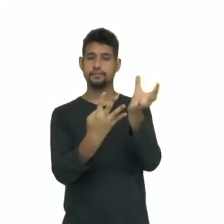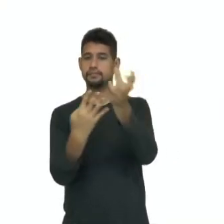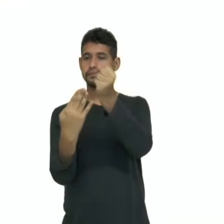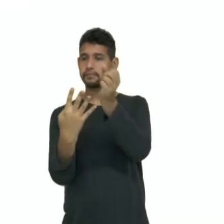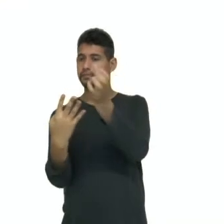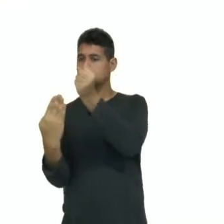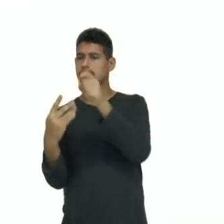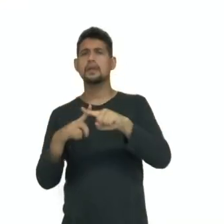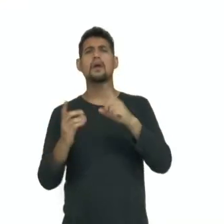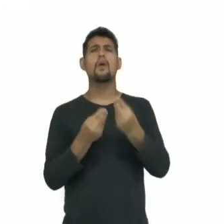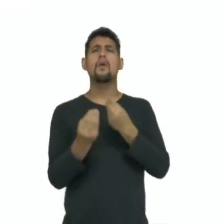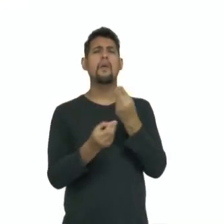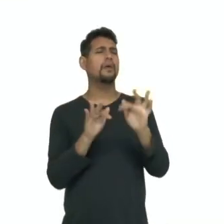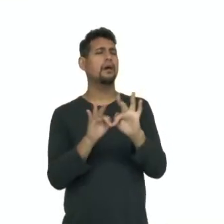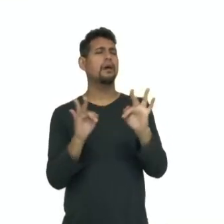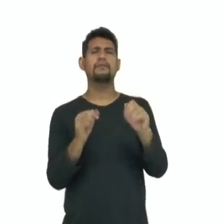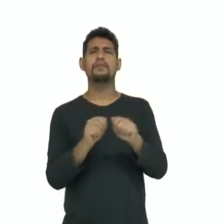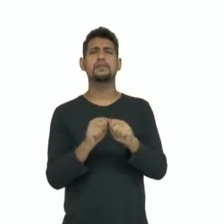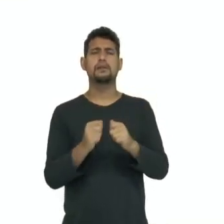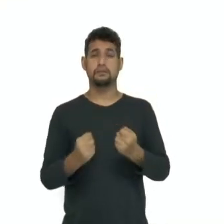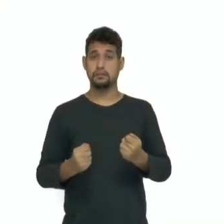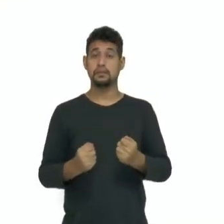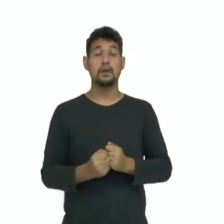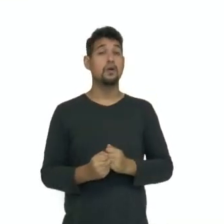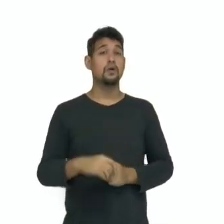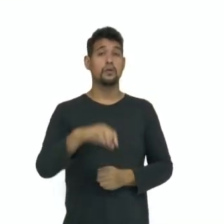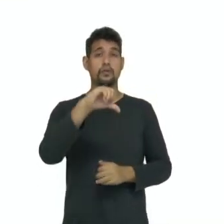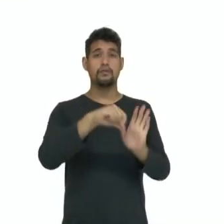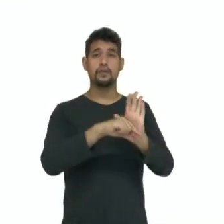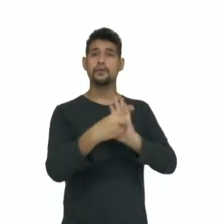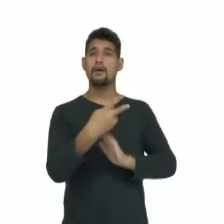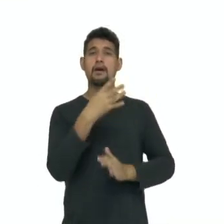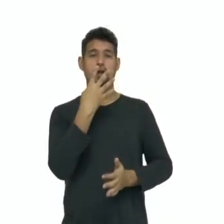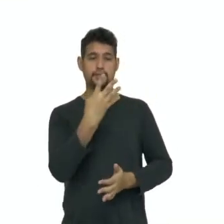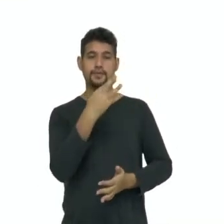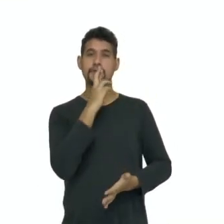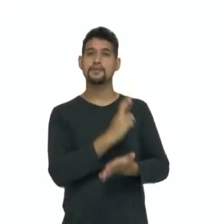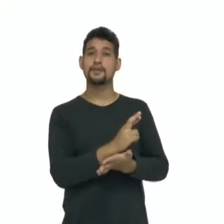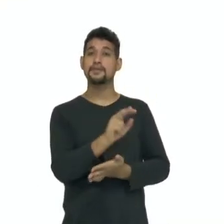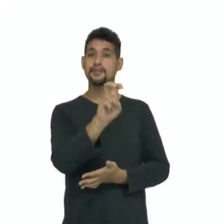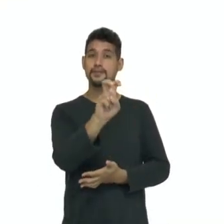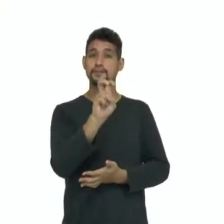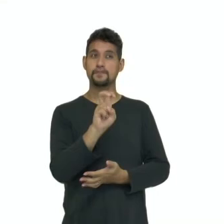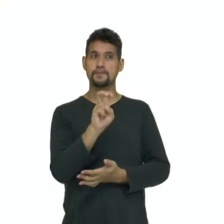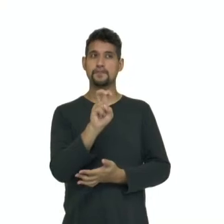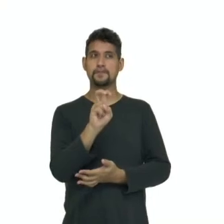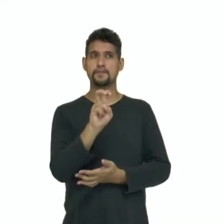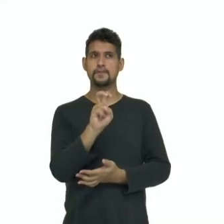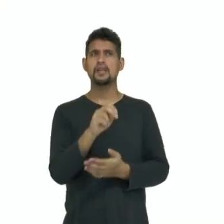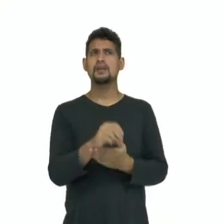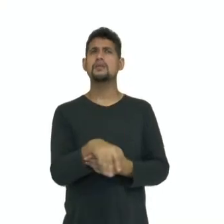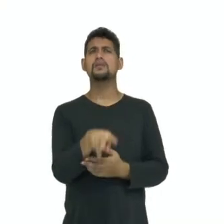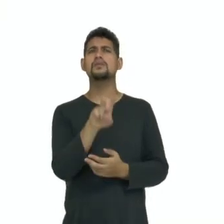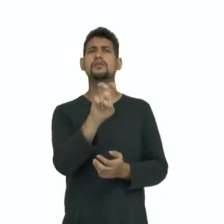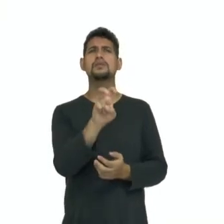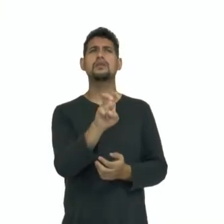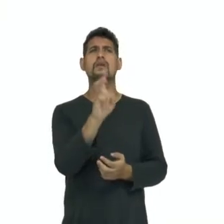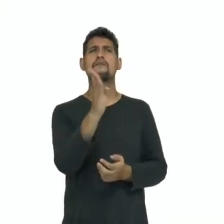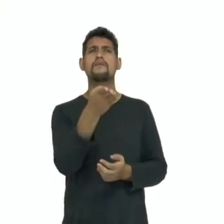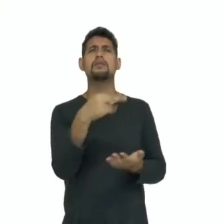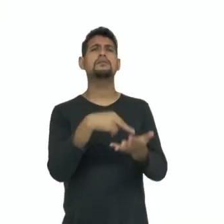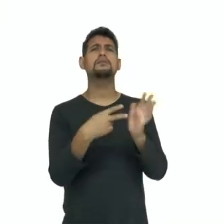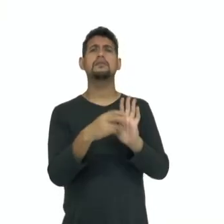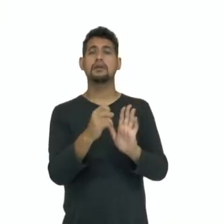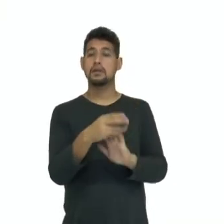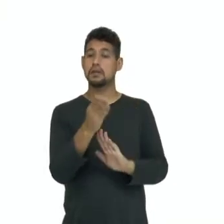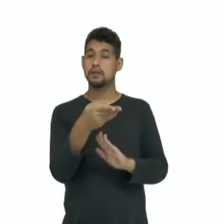eu posso simplificar aqui? Então, 9 menos 4 é igual a 5 fatorial. Logo, esse 5 fatorial eu